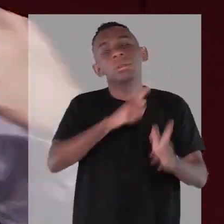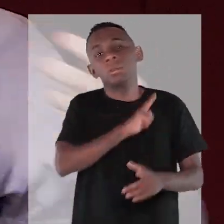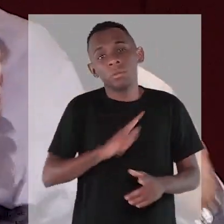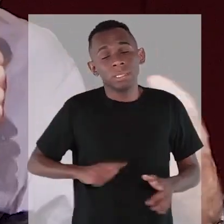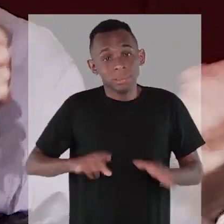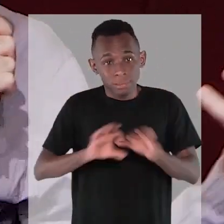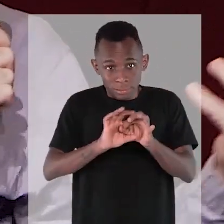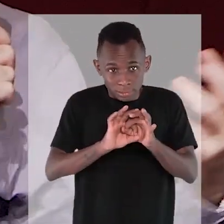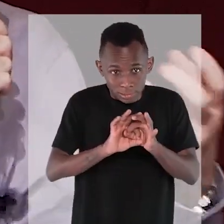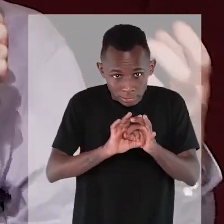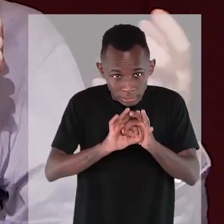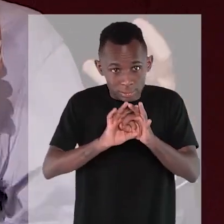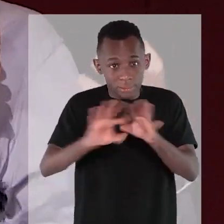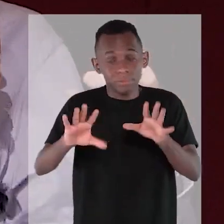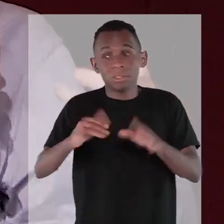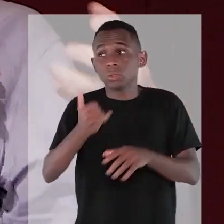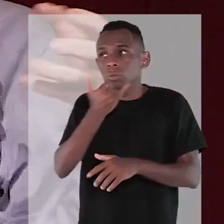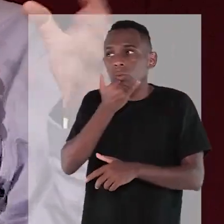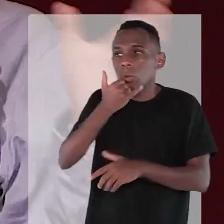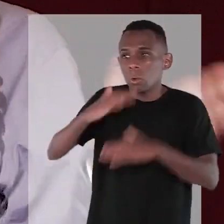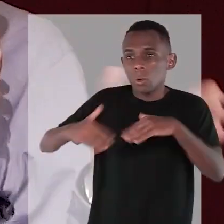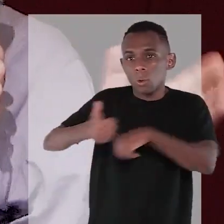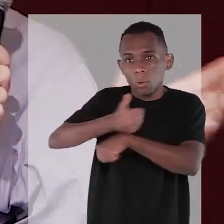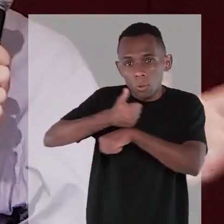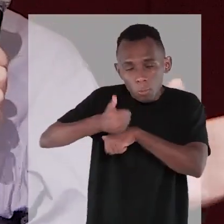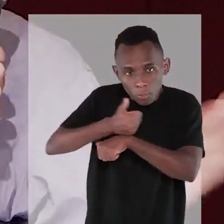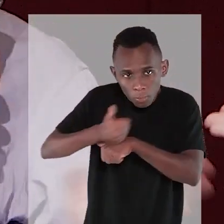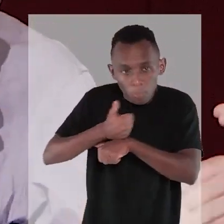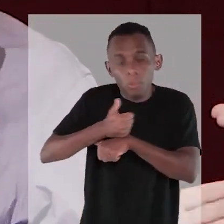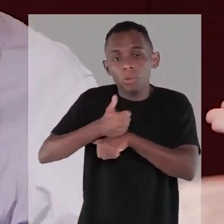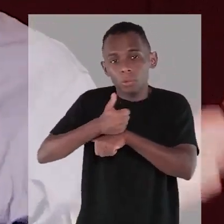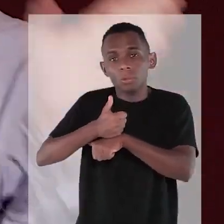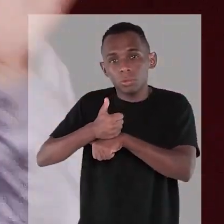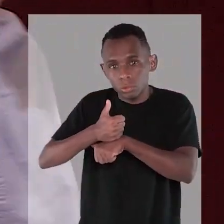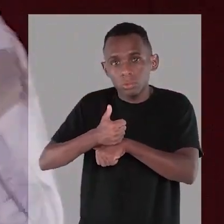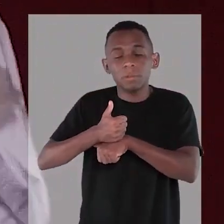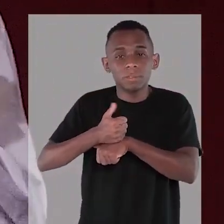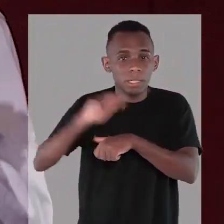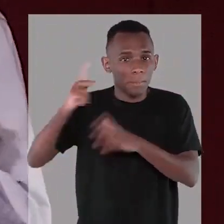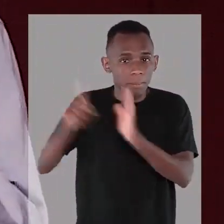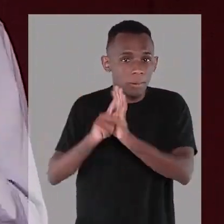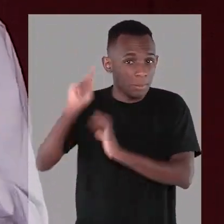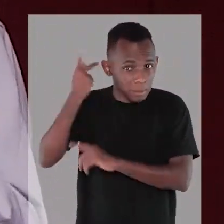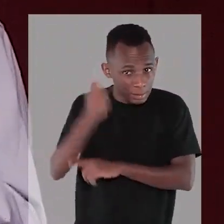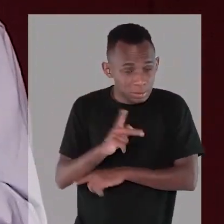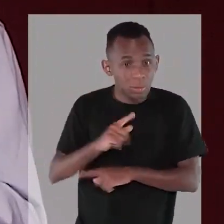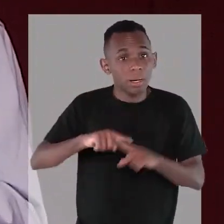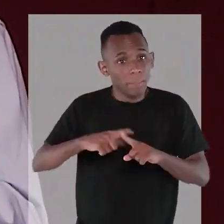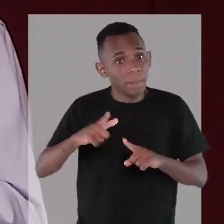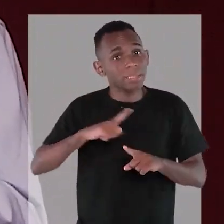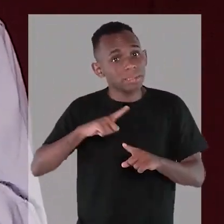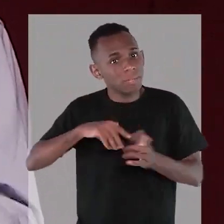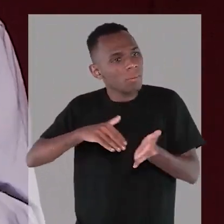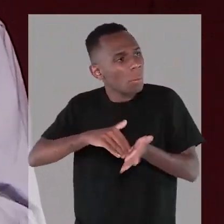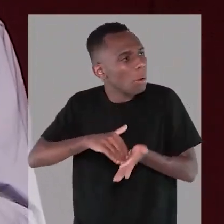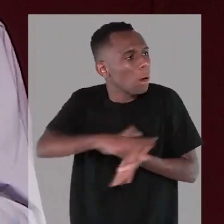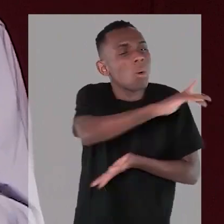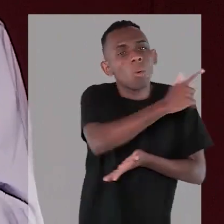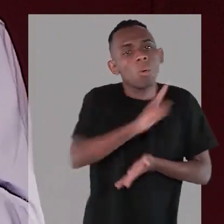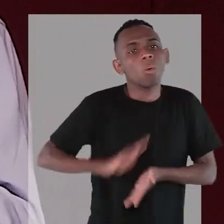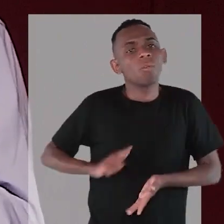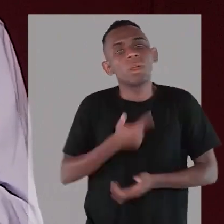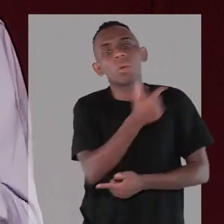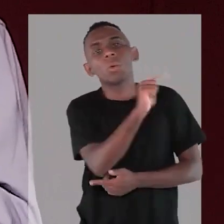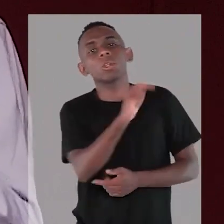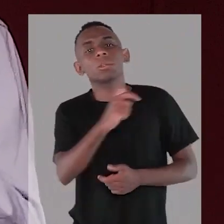os historiadores, né, que me perdoem, mas alguns um golpe de Estado que inaugura uma república. Né? Então, o senhor está certo.